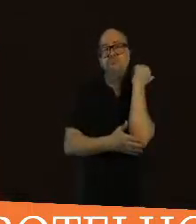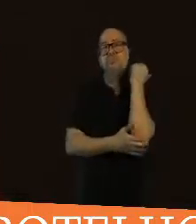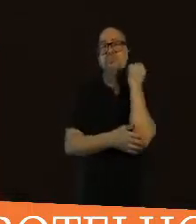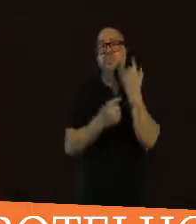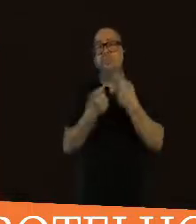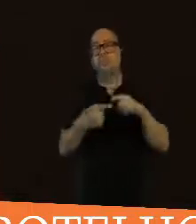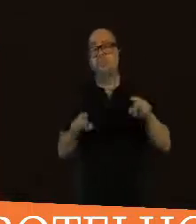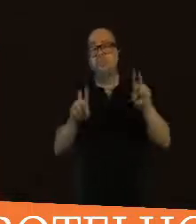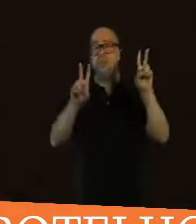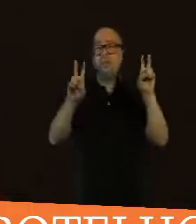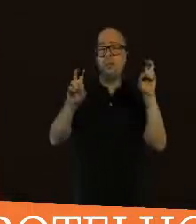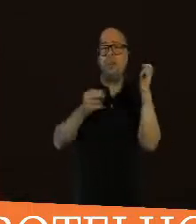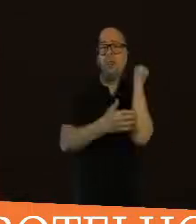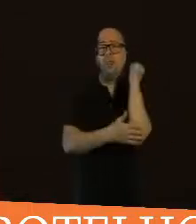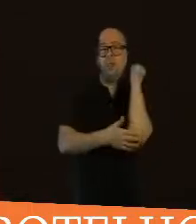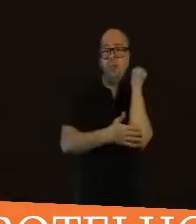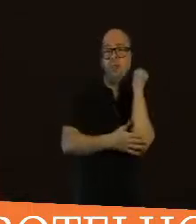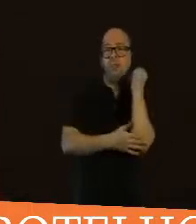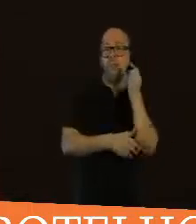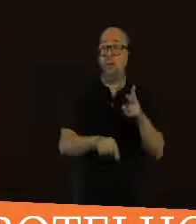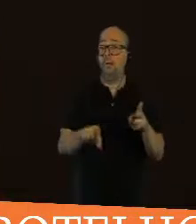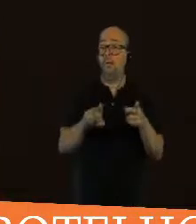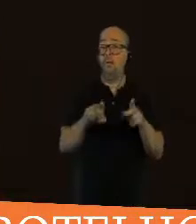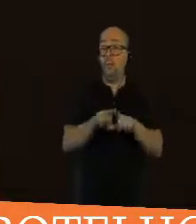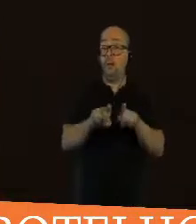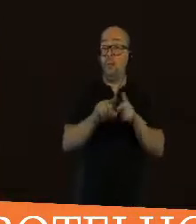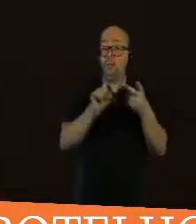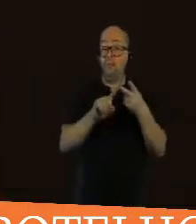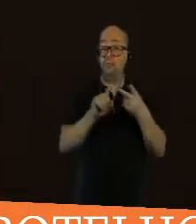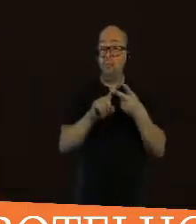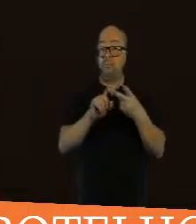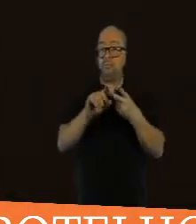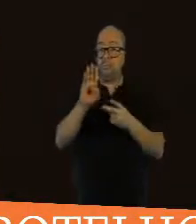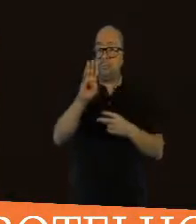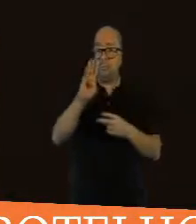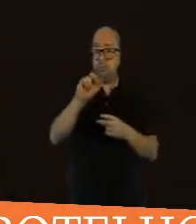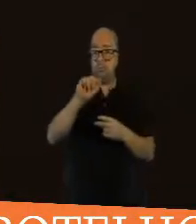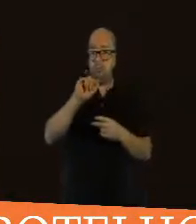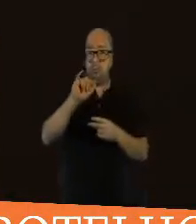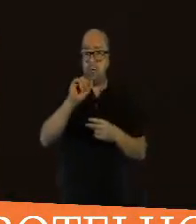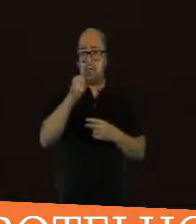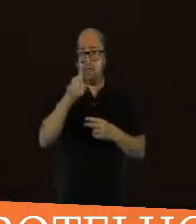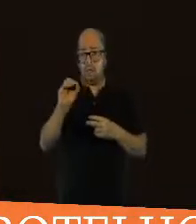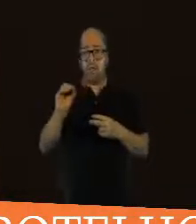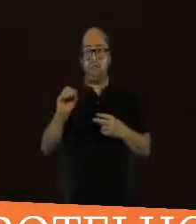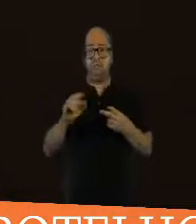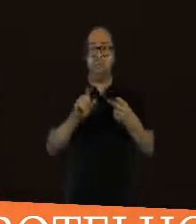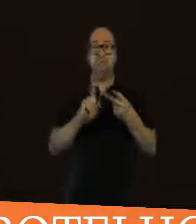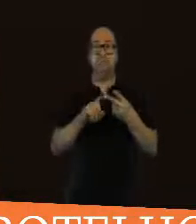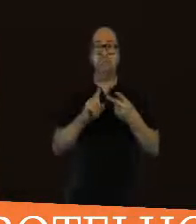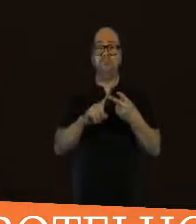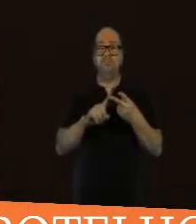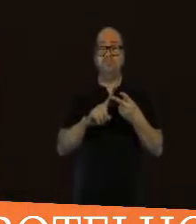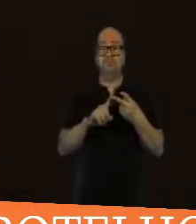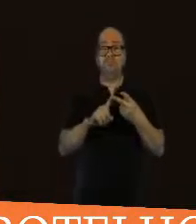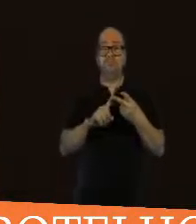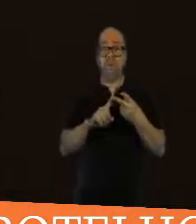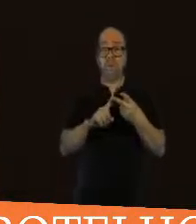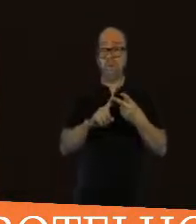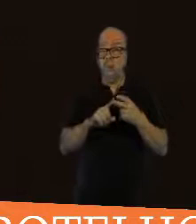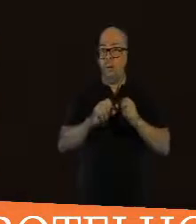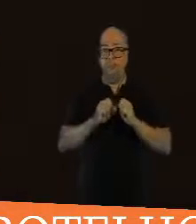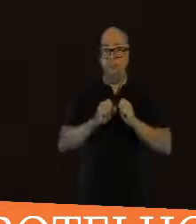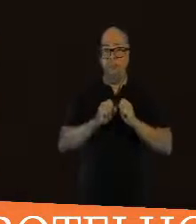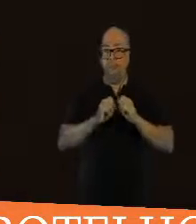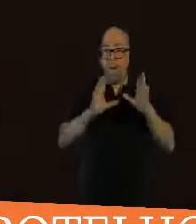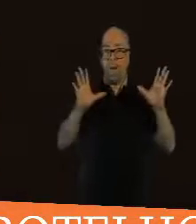porque o baião foi um outro ritmo que teve uma... Na verdade, foi o que explodiu, né,